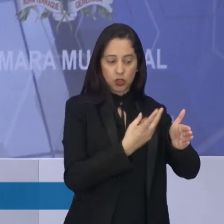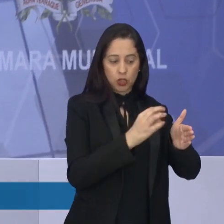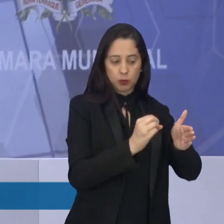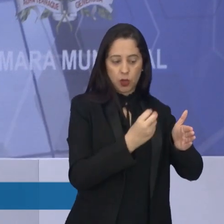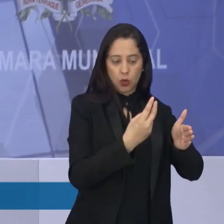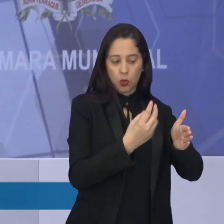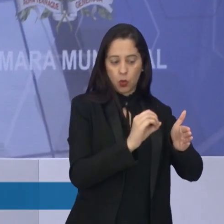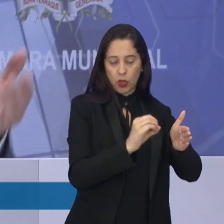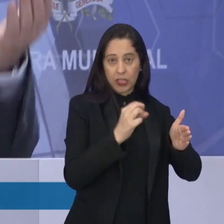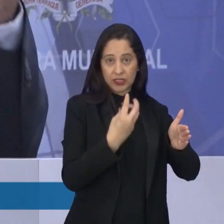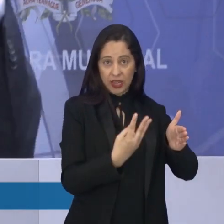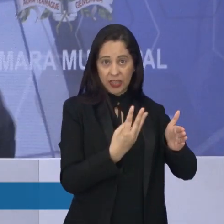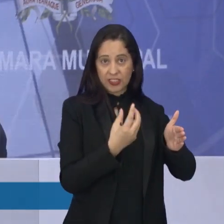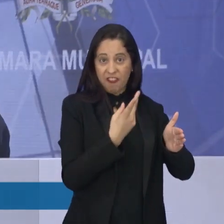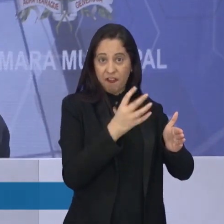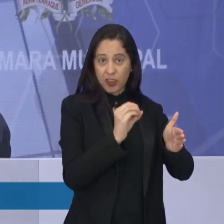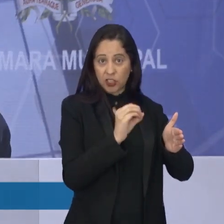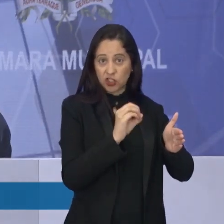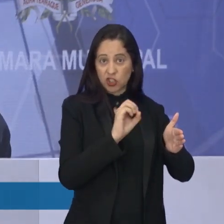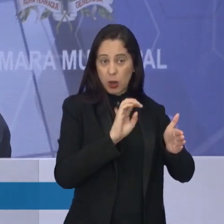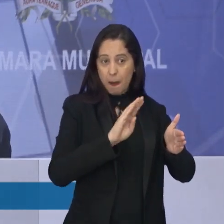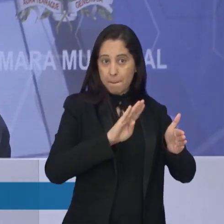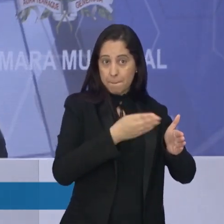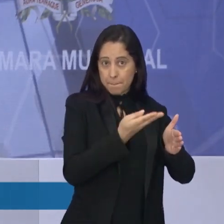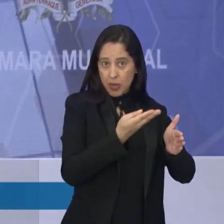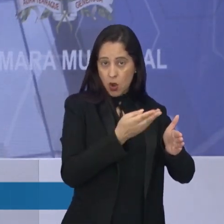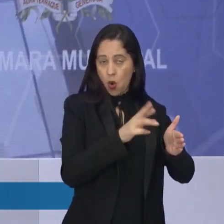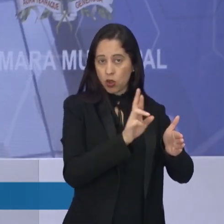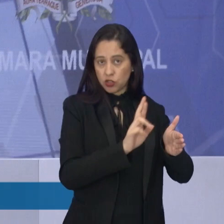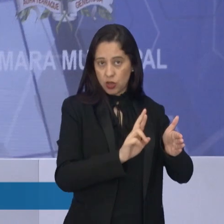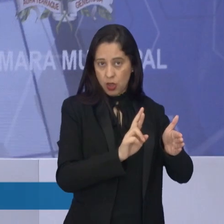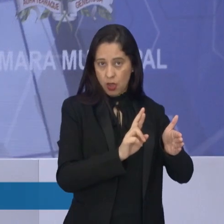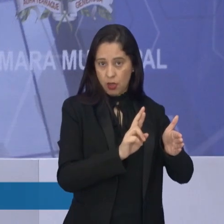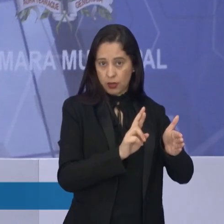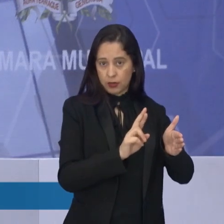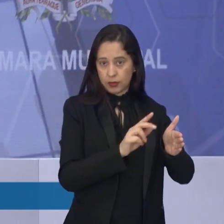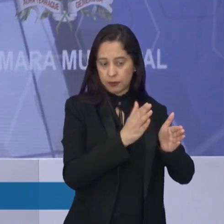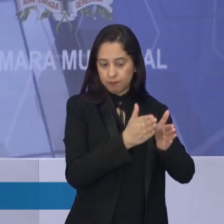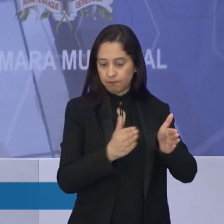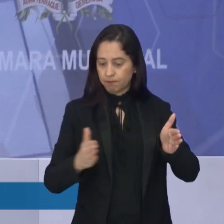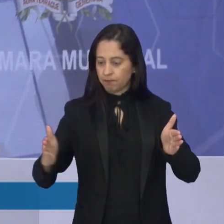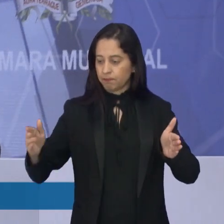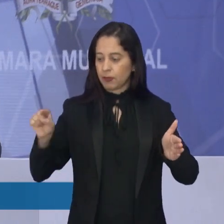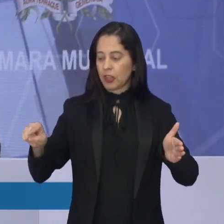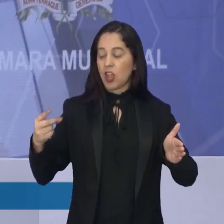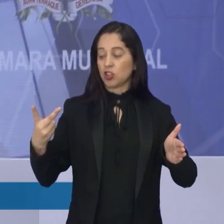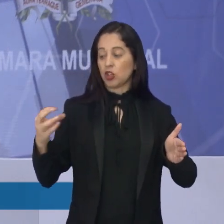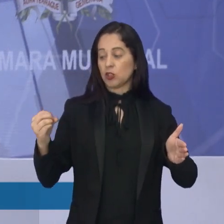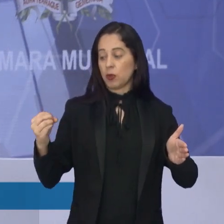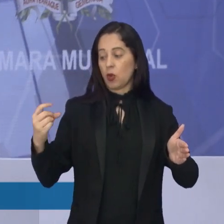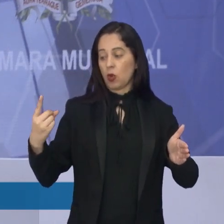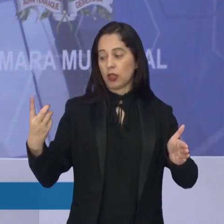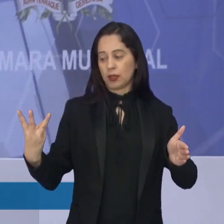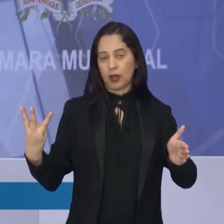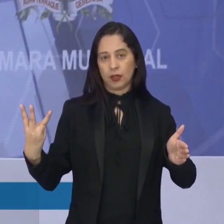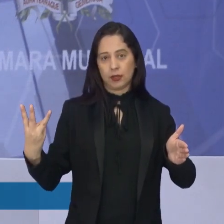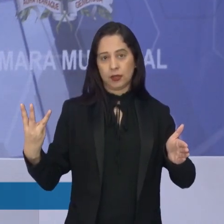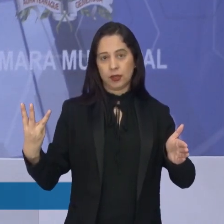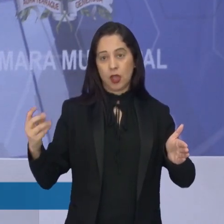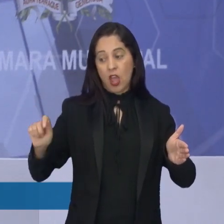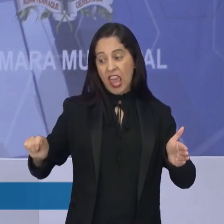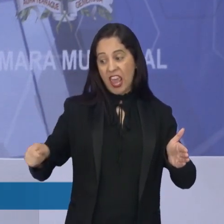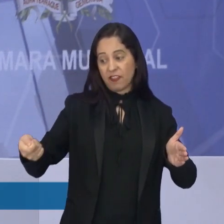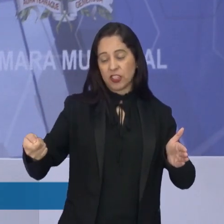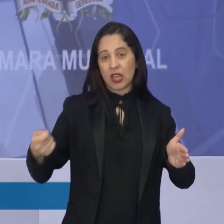20 bilhões de reais, feito pelo governo anterior, e o orçamento de 2013 era de